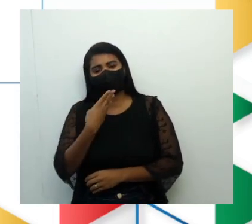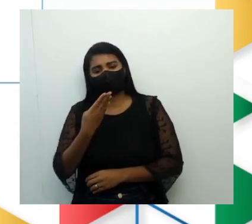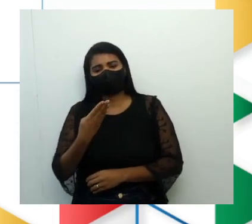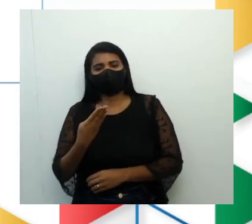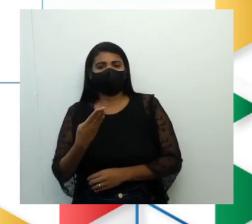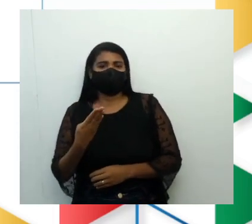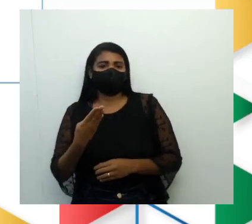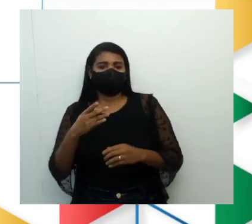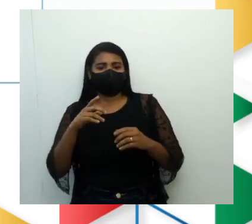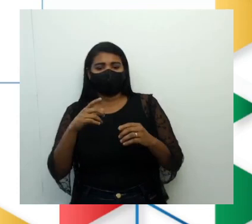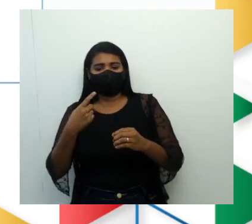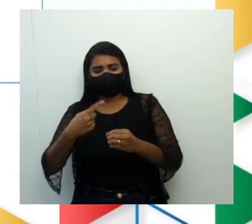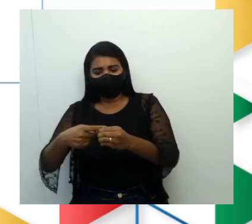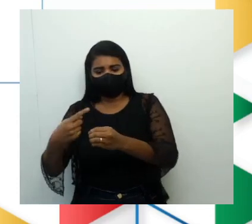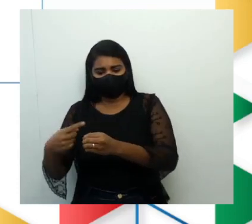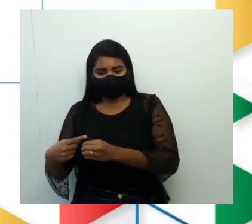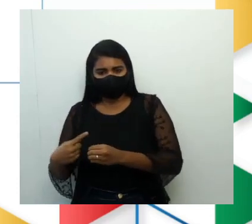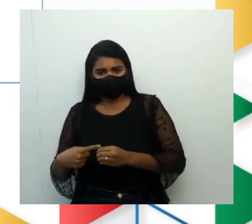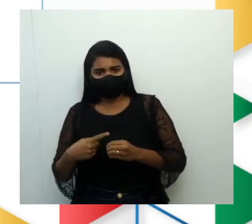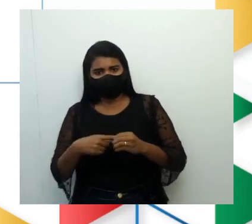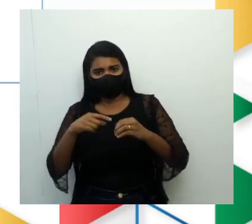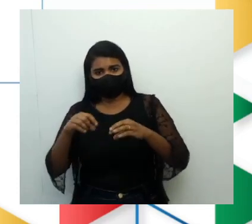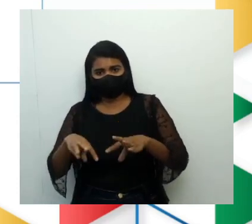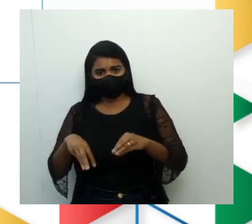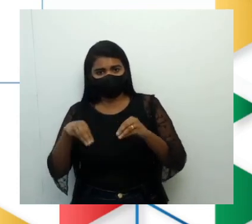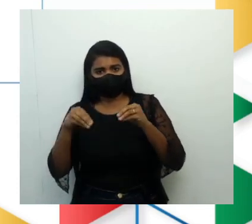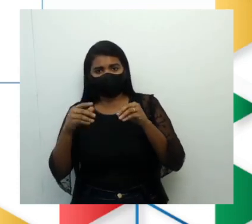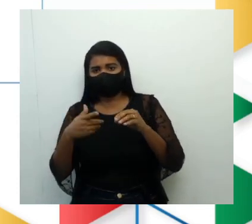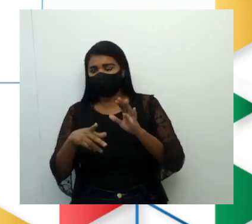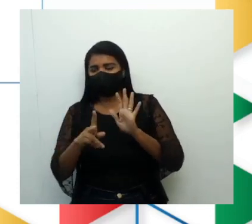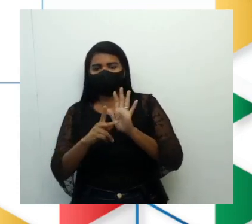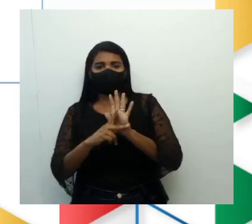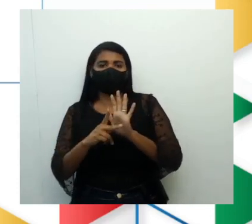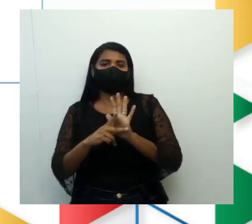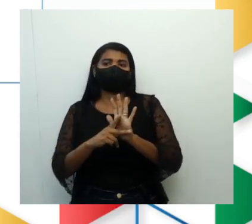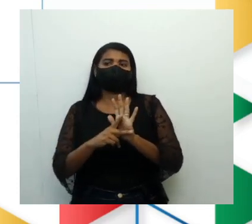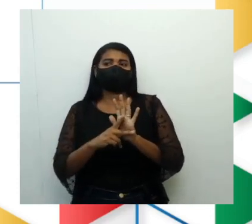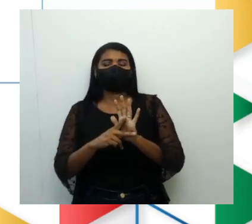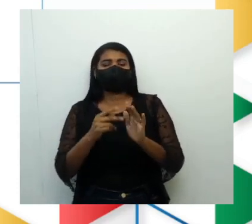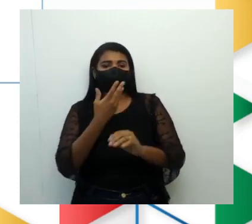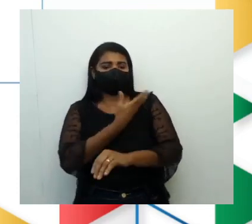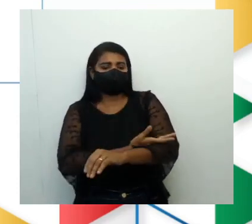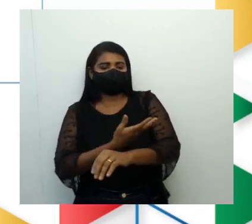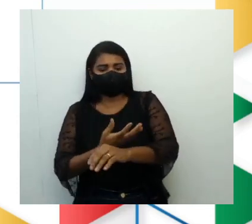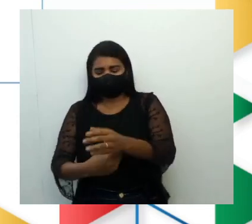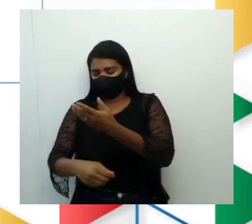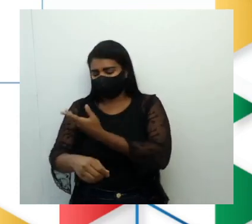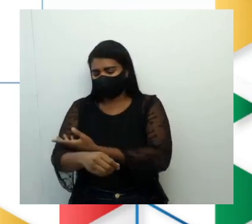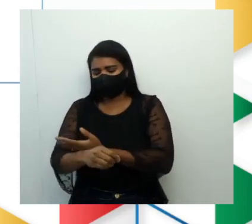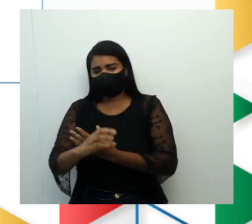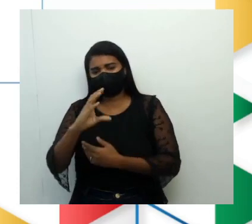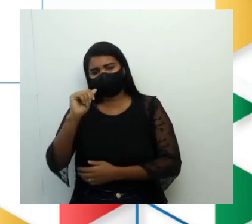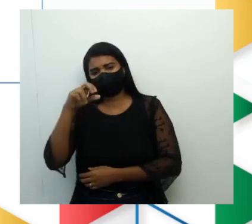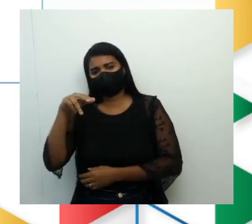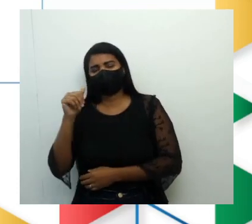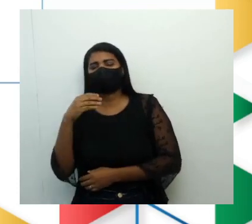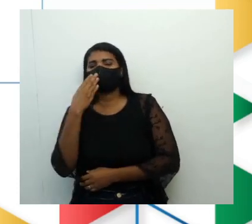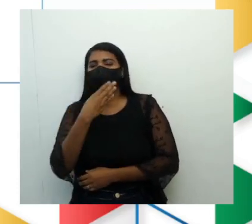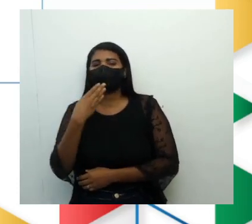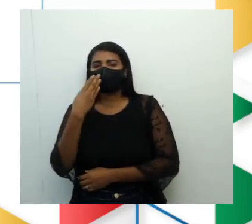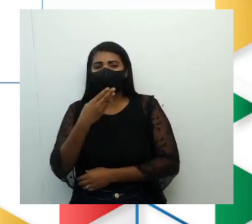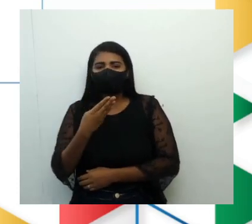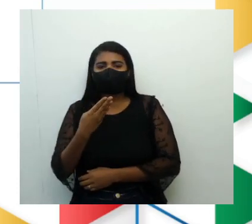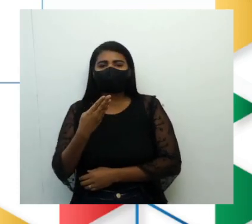ocupando-se áreas de interior, onde as terras não eram propícias a lavouras de cana, como a região do semiárido